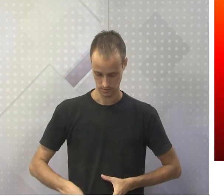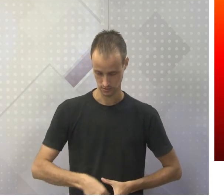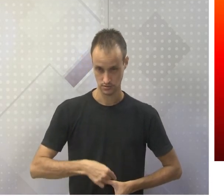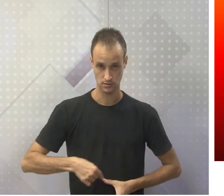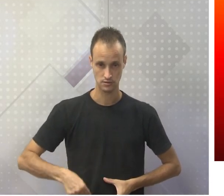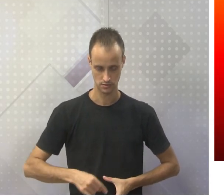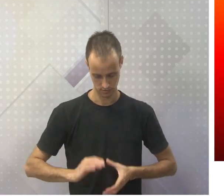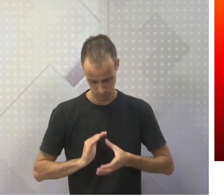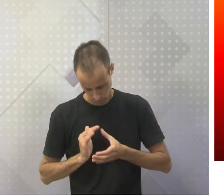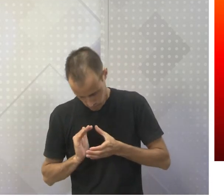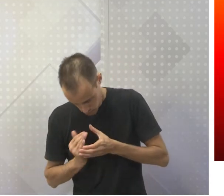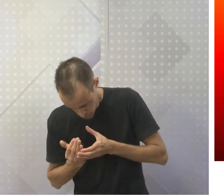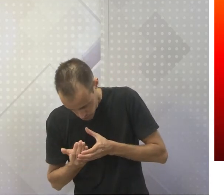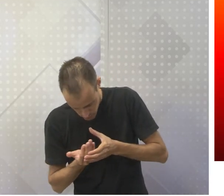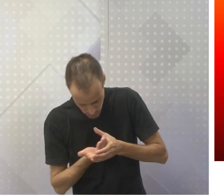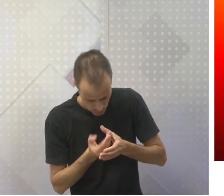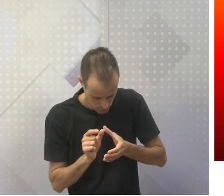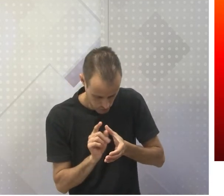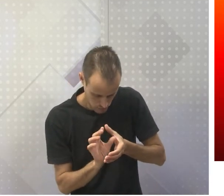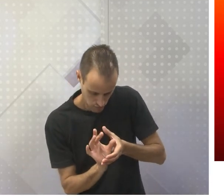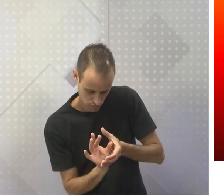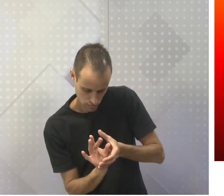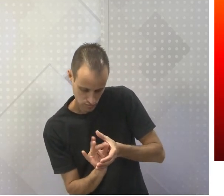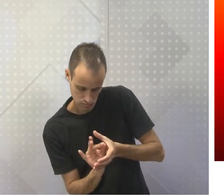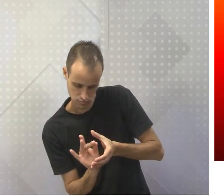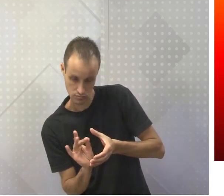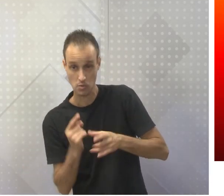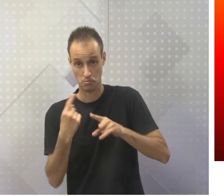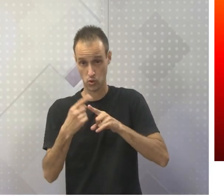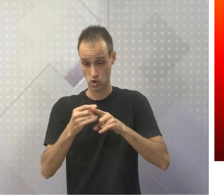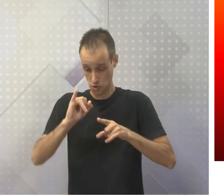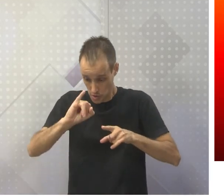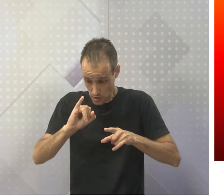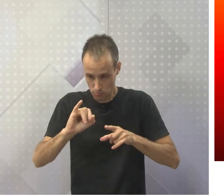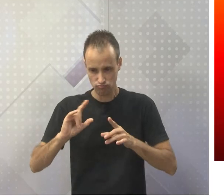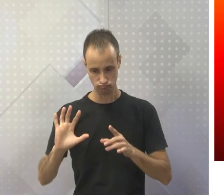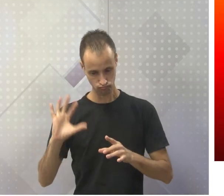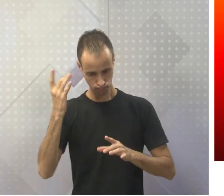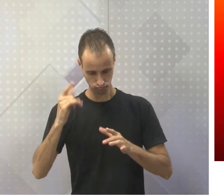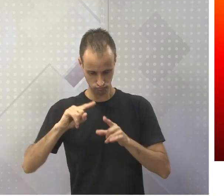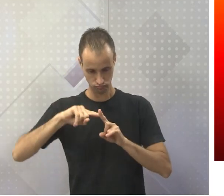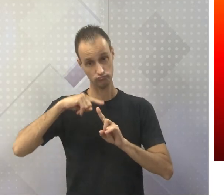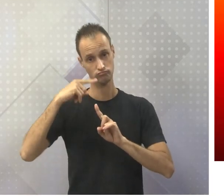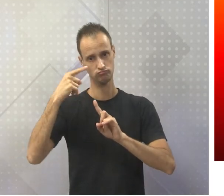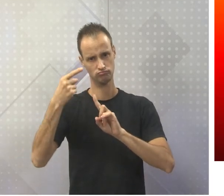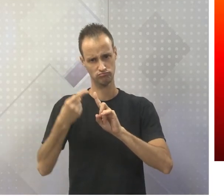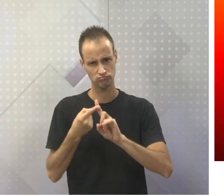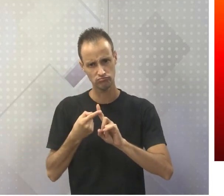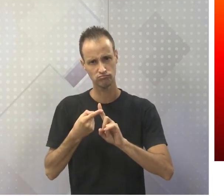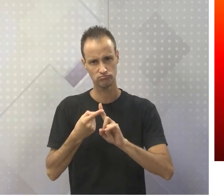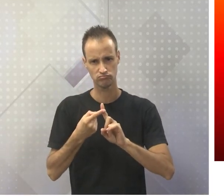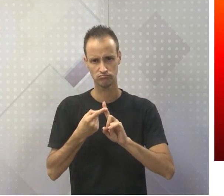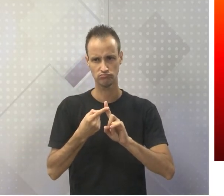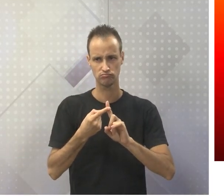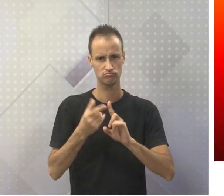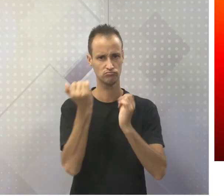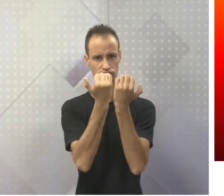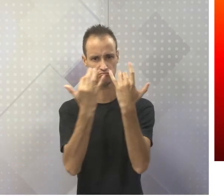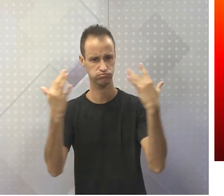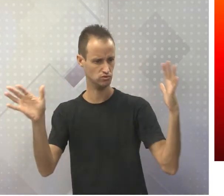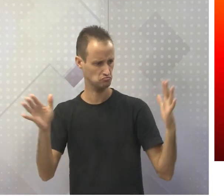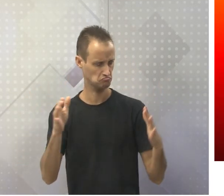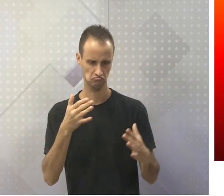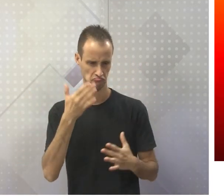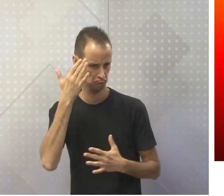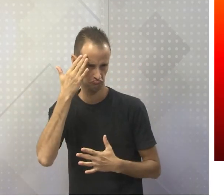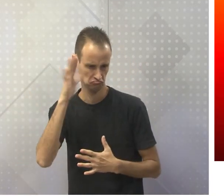desenvolver essas camadas, porque caso haja uma gravidez, a natureza não está nem sabendo que você tem 13 anos, 14 anos, não está